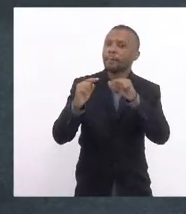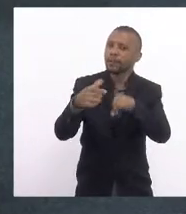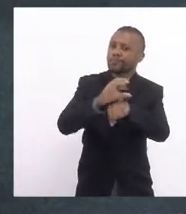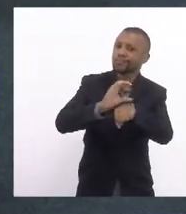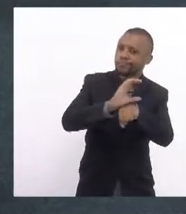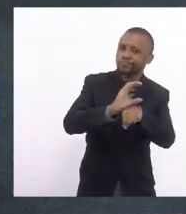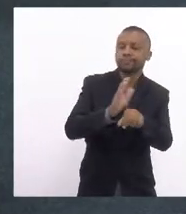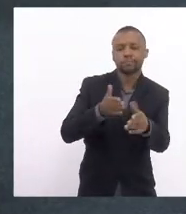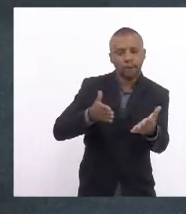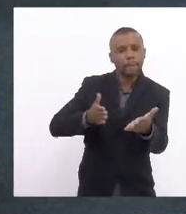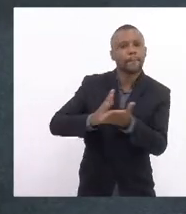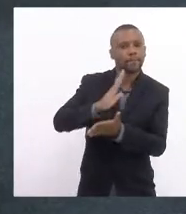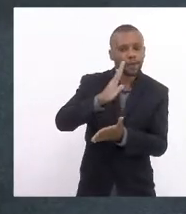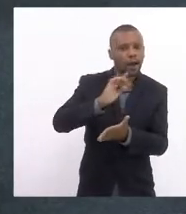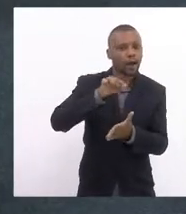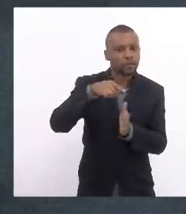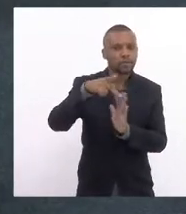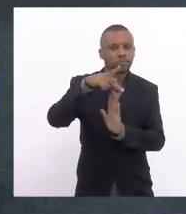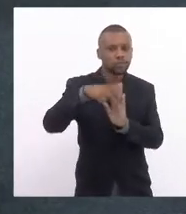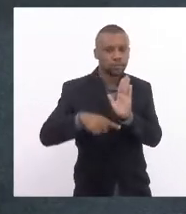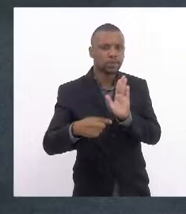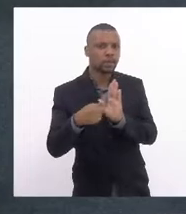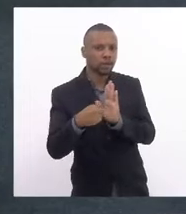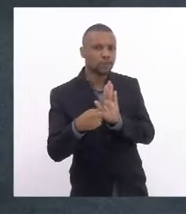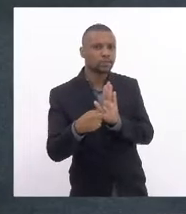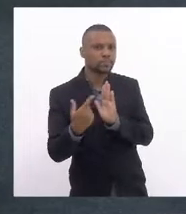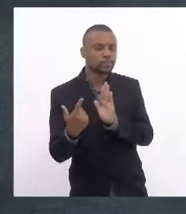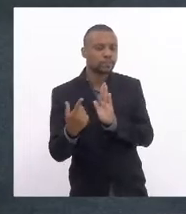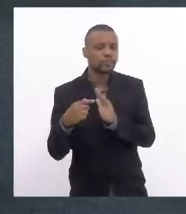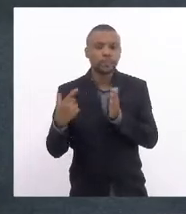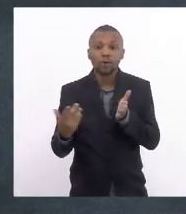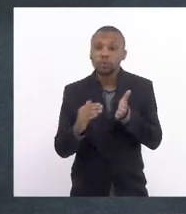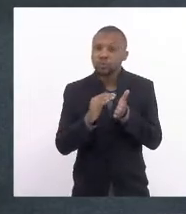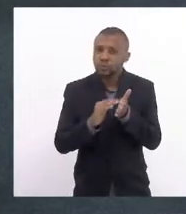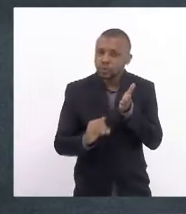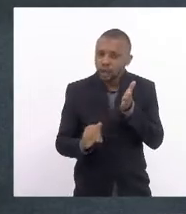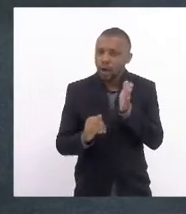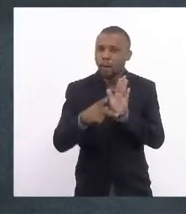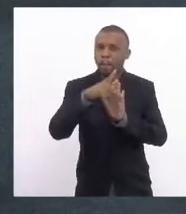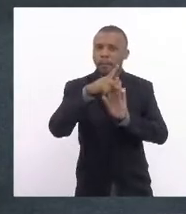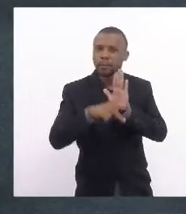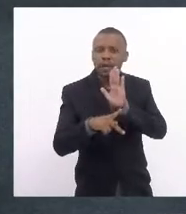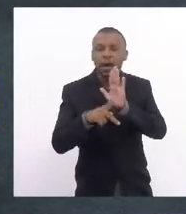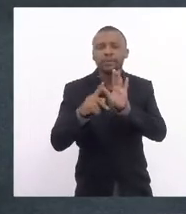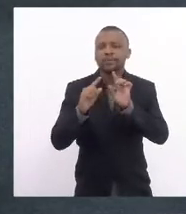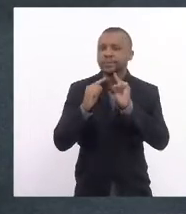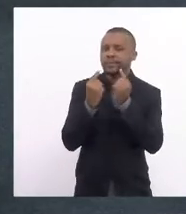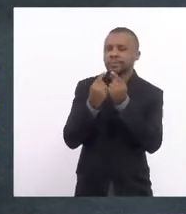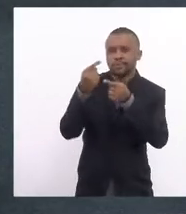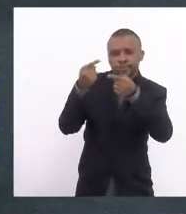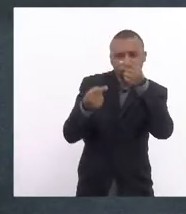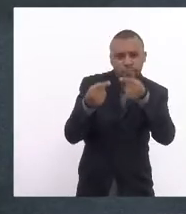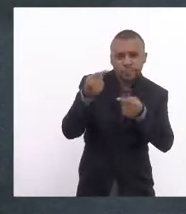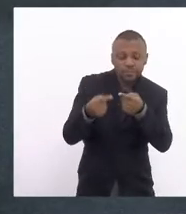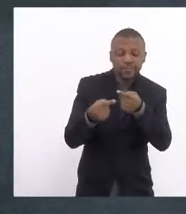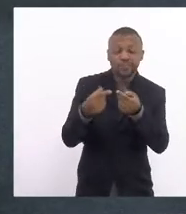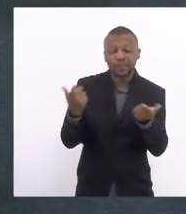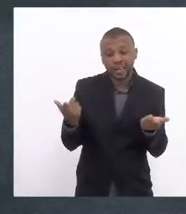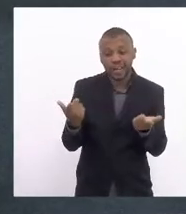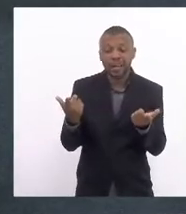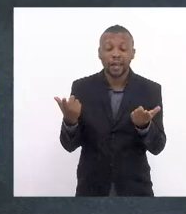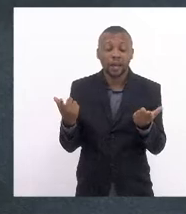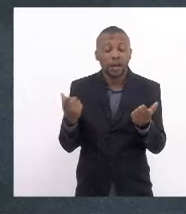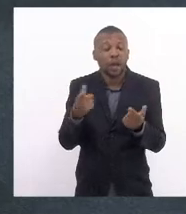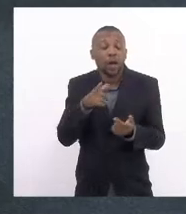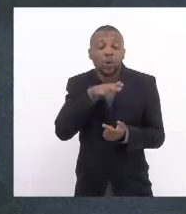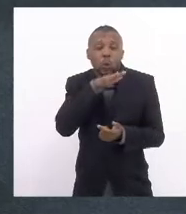constitucionalidade do projeto. Então, assim, a retirada do projeto da pauta é ainda mais perturbadora, porque a